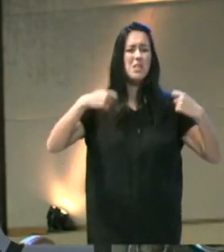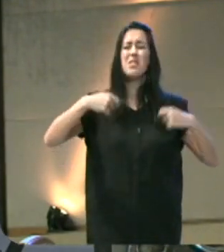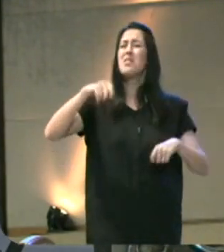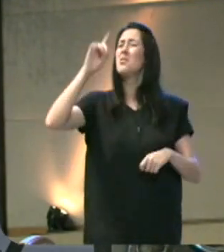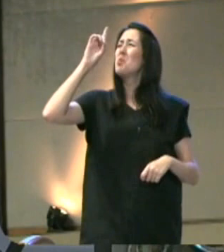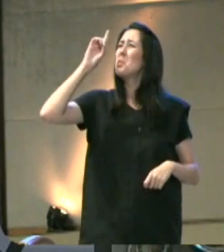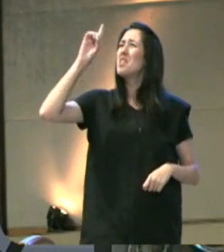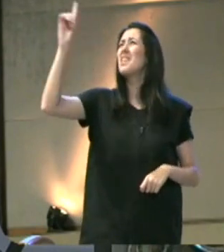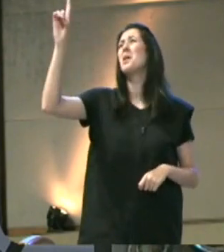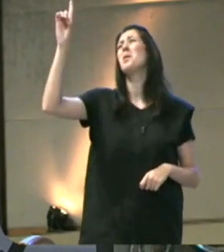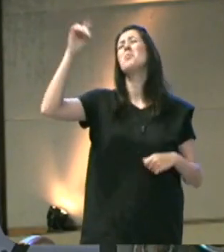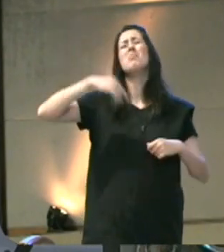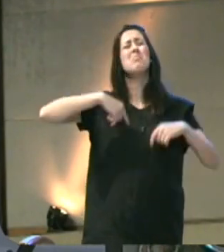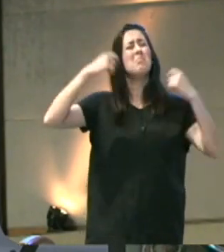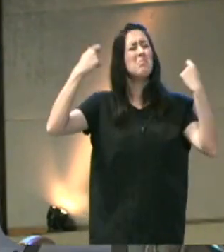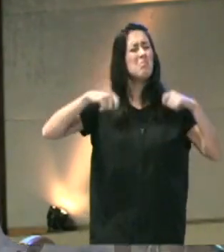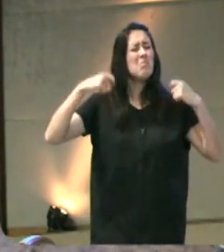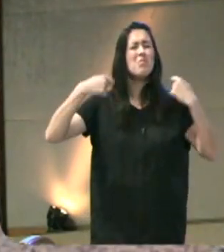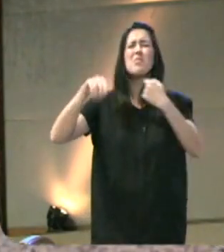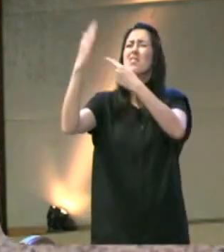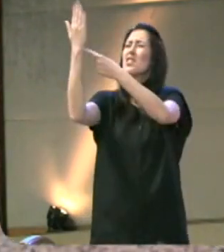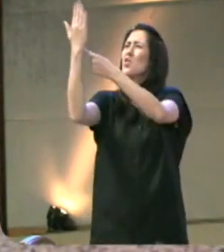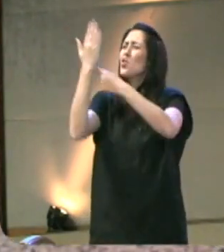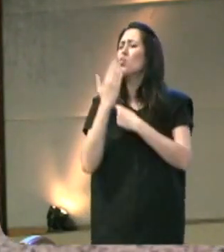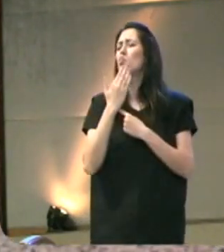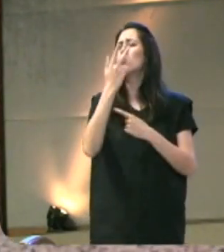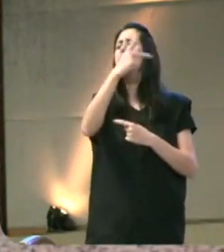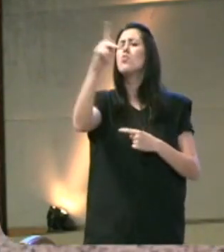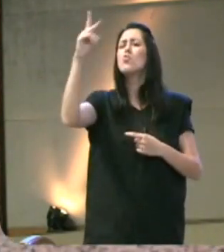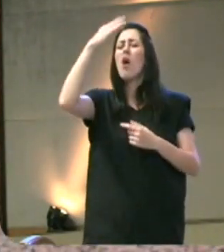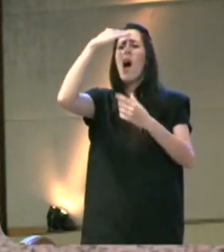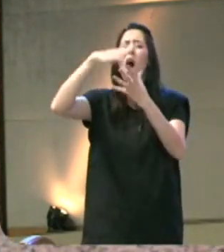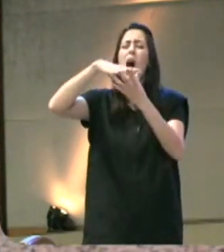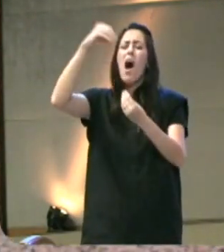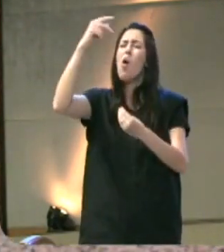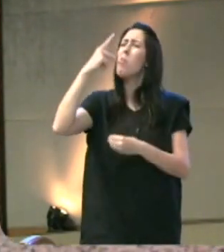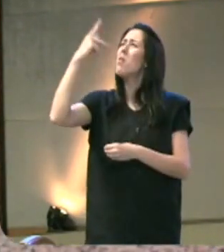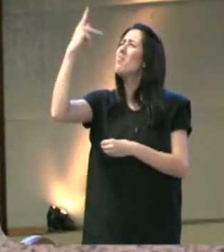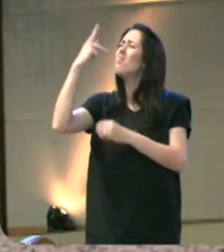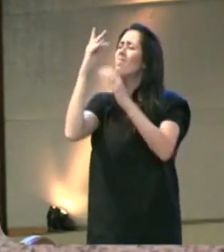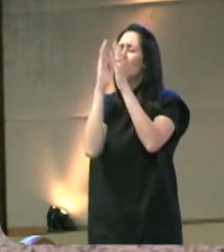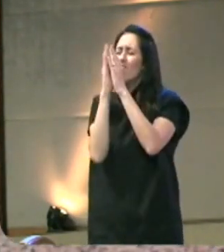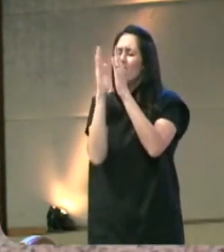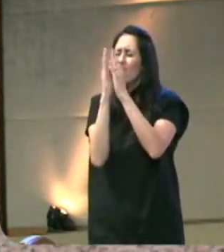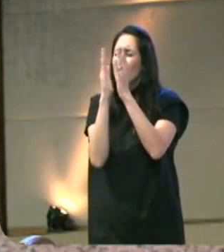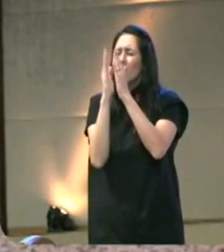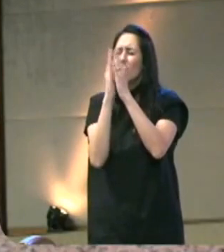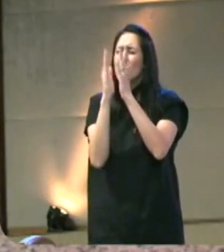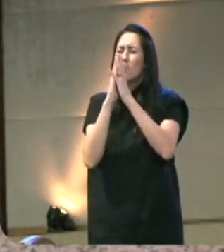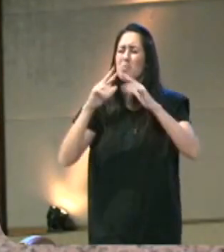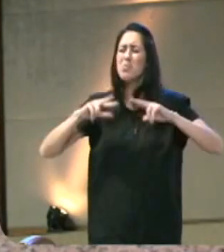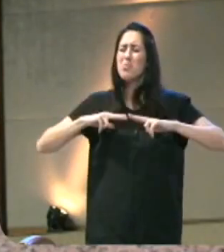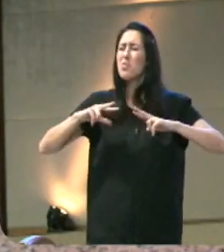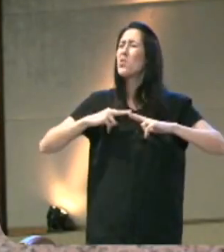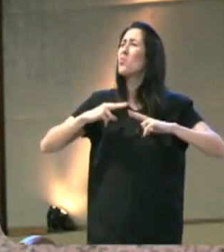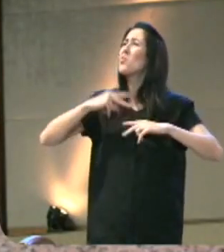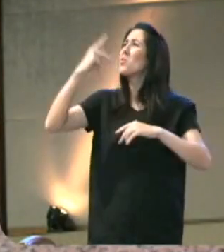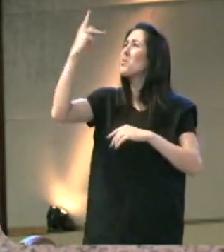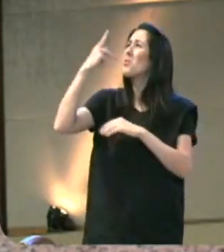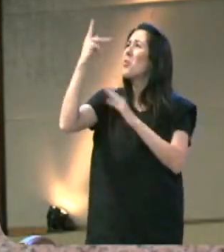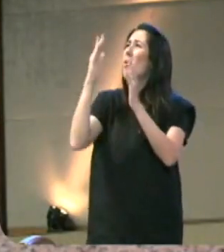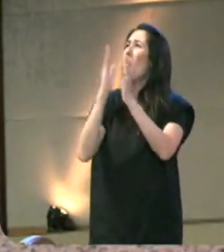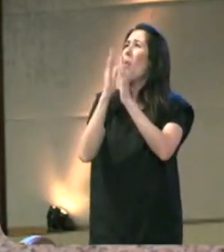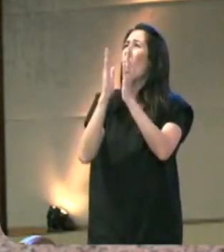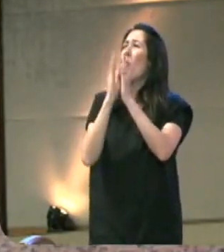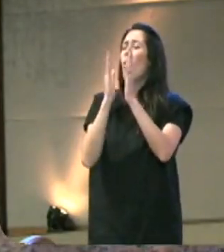Senhor nisso ou naquilo. Eu não sei, fala o que está na tua alma, só você e Deus sabem. E lembra, quem vai ouvir